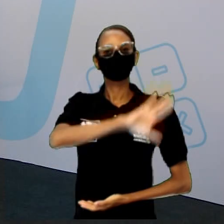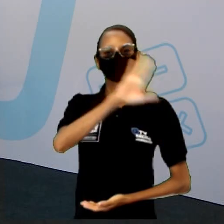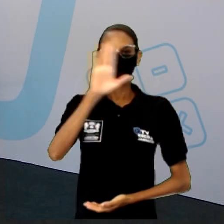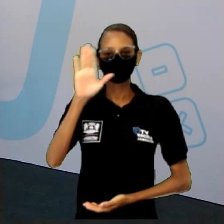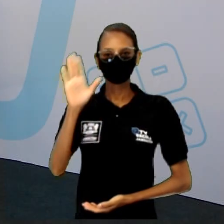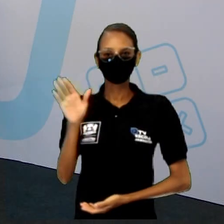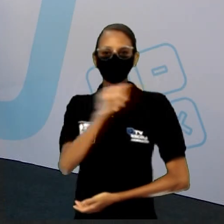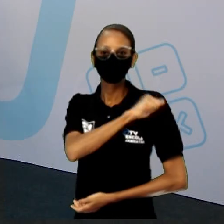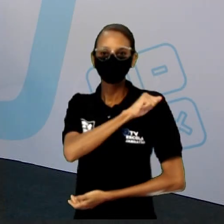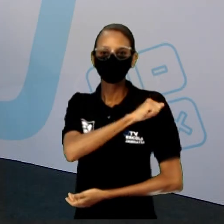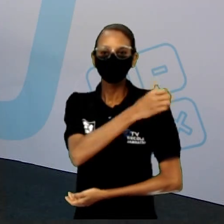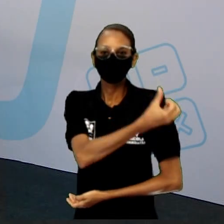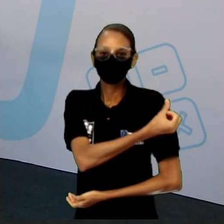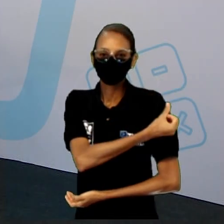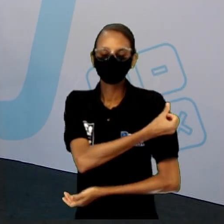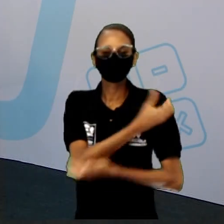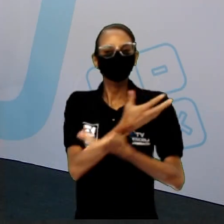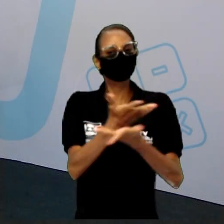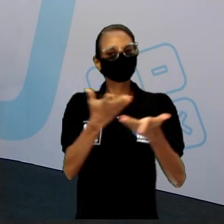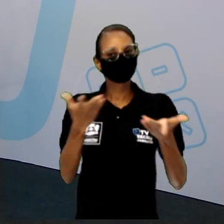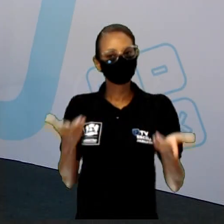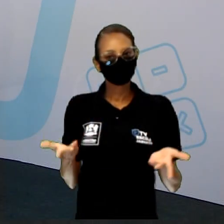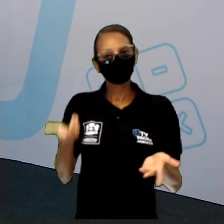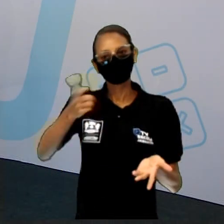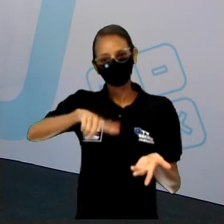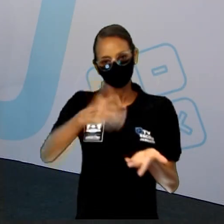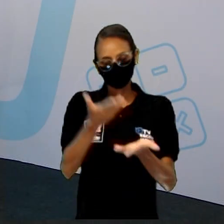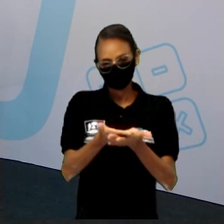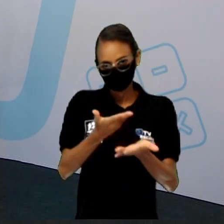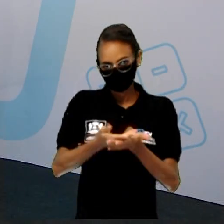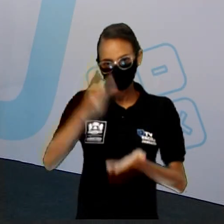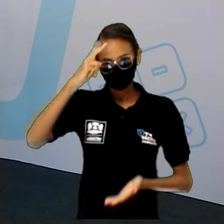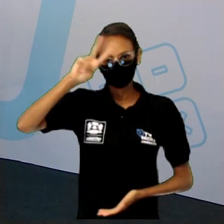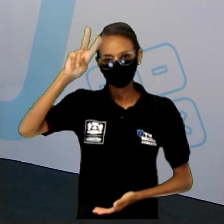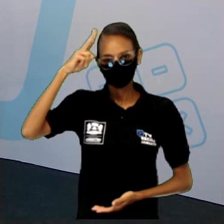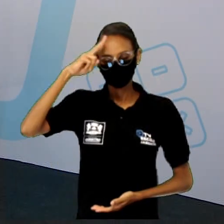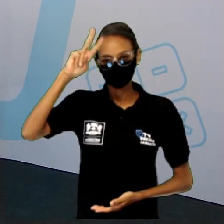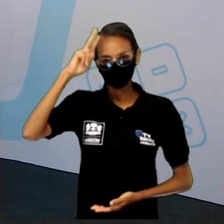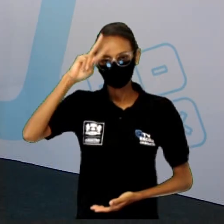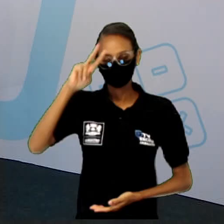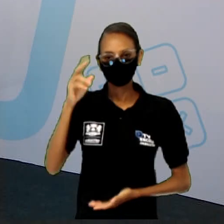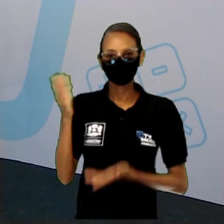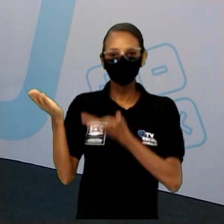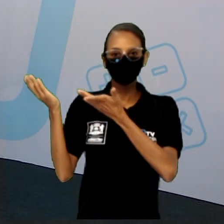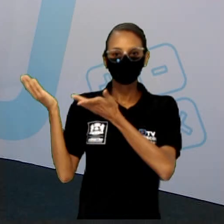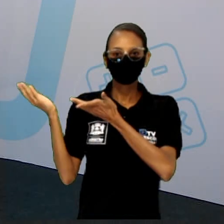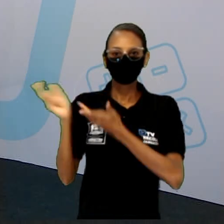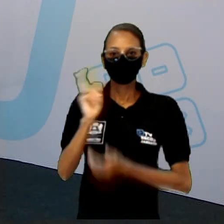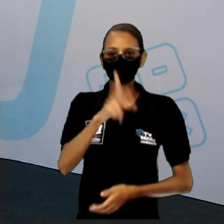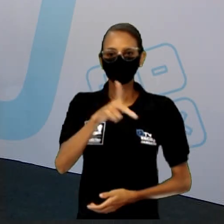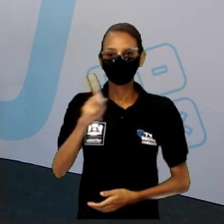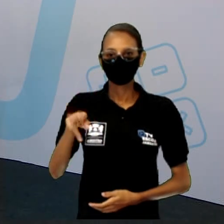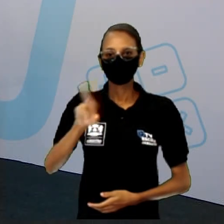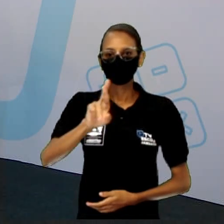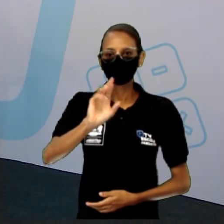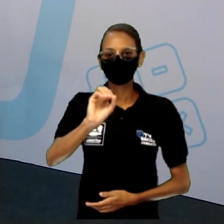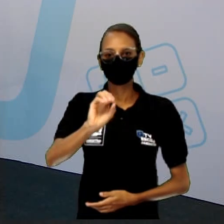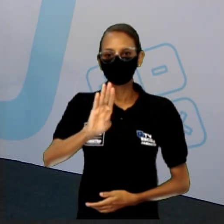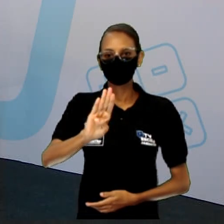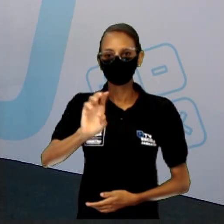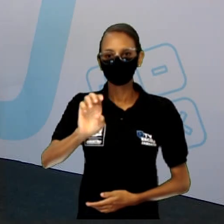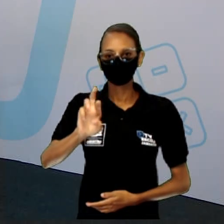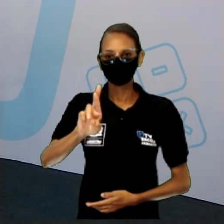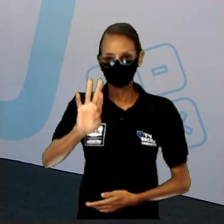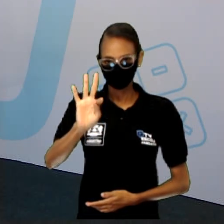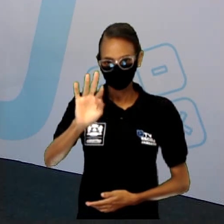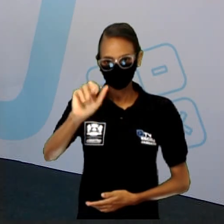Olá, sexto ano, sejam bem-vindos a mais uma aula de História. Sou a professora Roberta Duarte e estarei junto com vocês